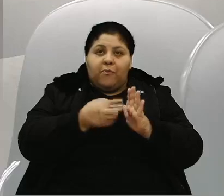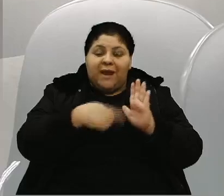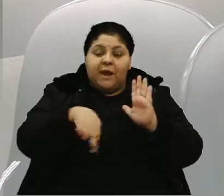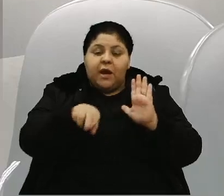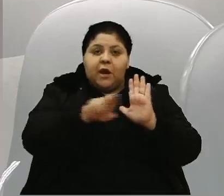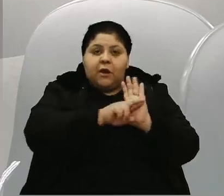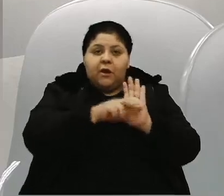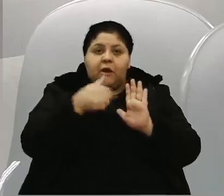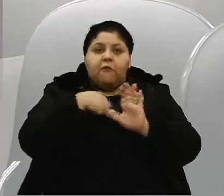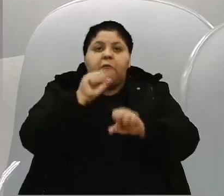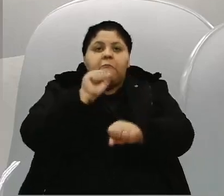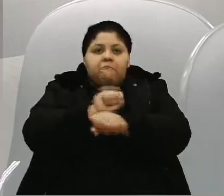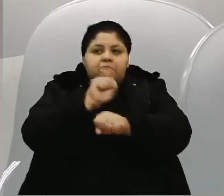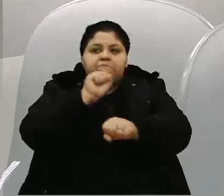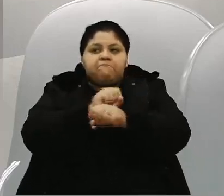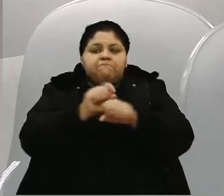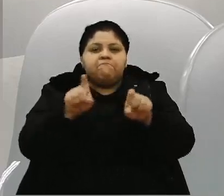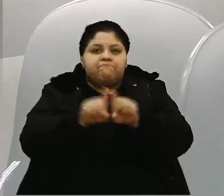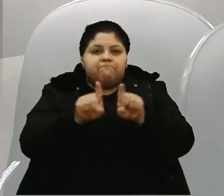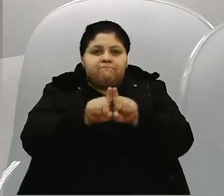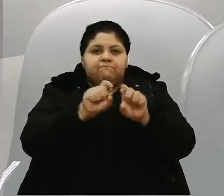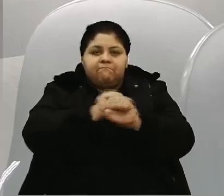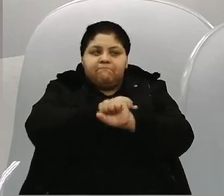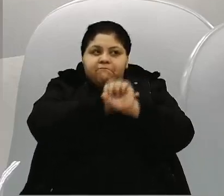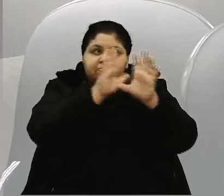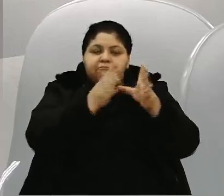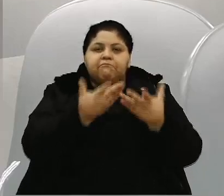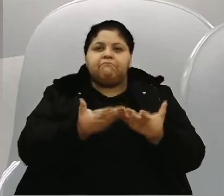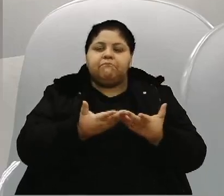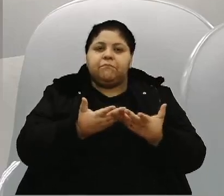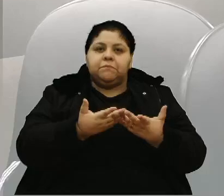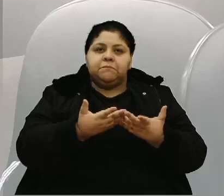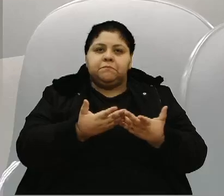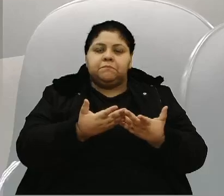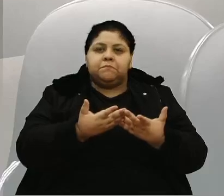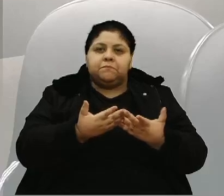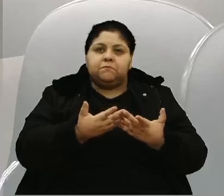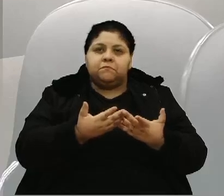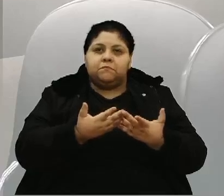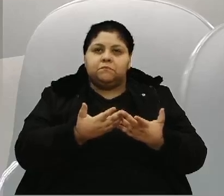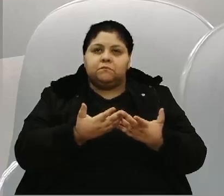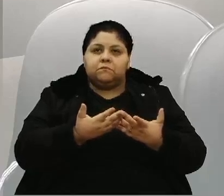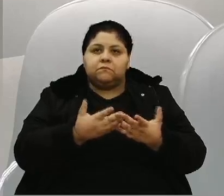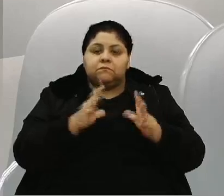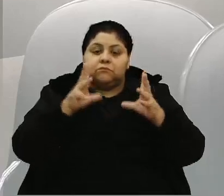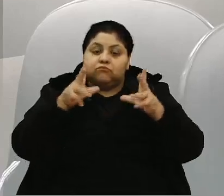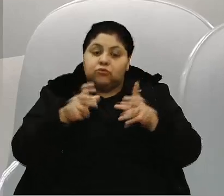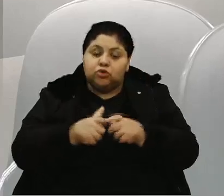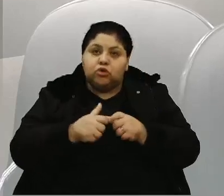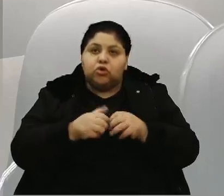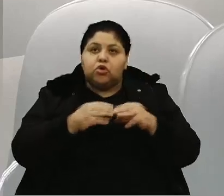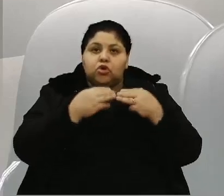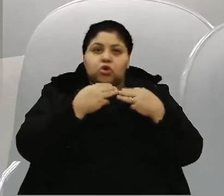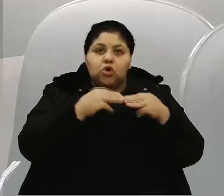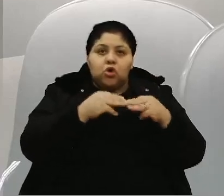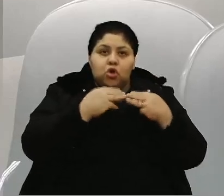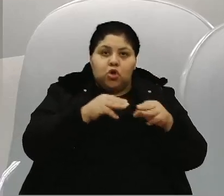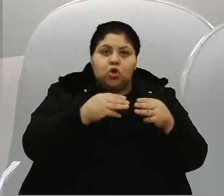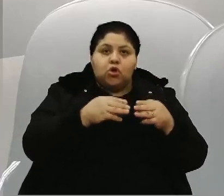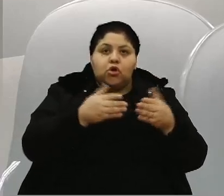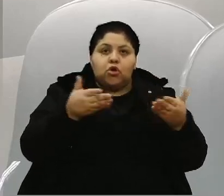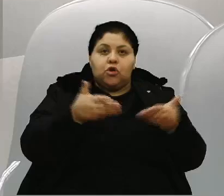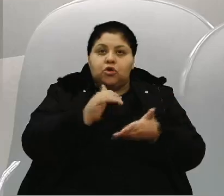Eu espero que alguém também esclareça alguma coisa de quando vai ter uma máquina no Rio, que eu já